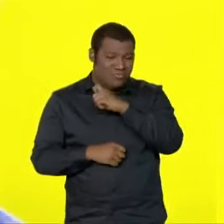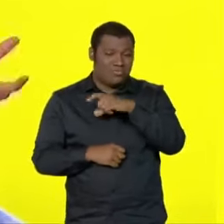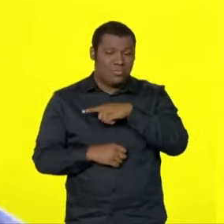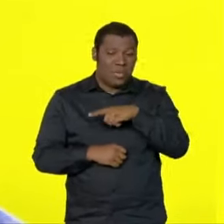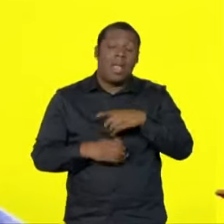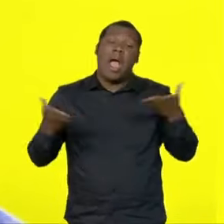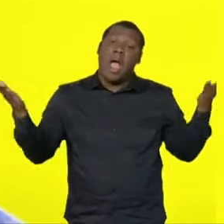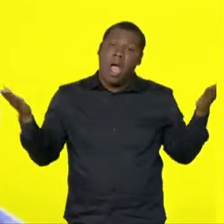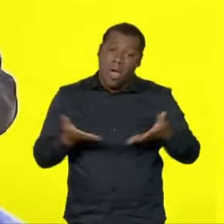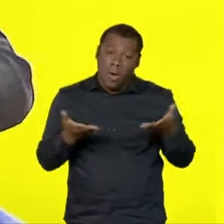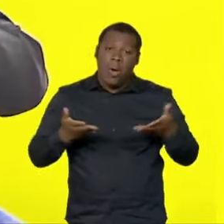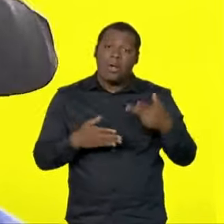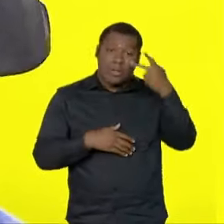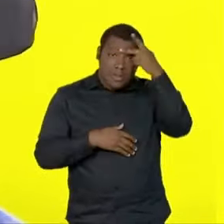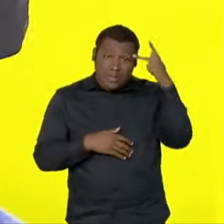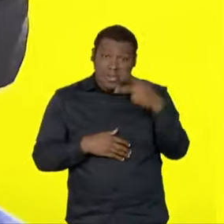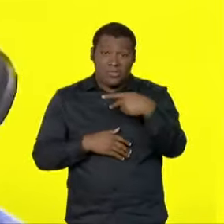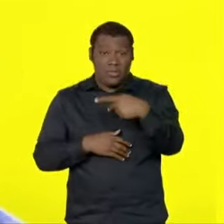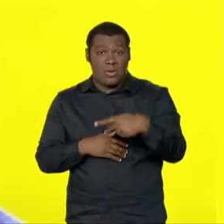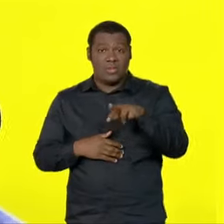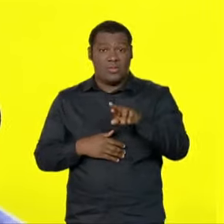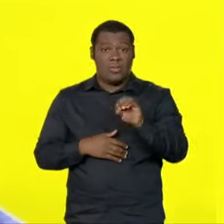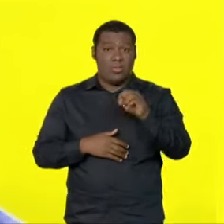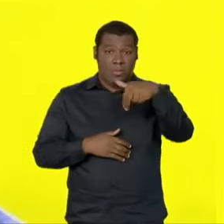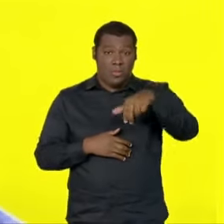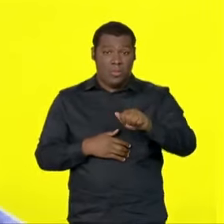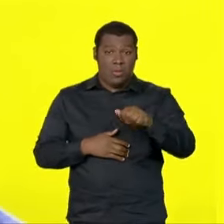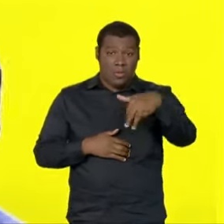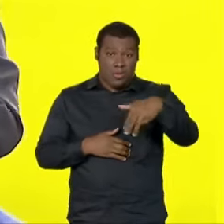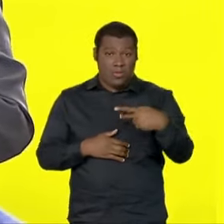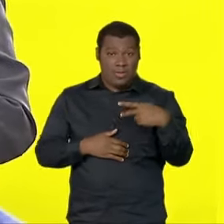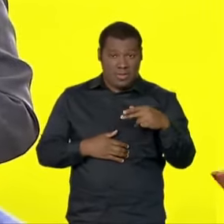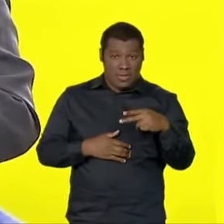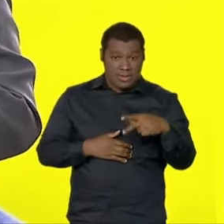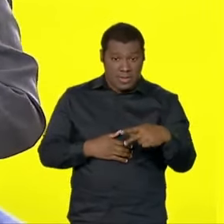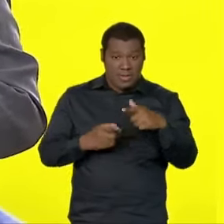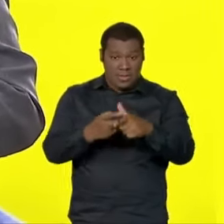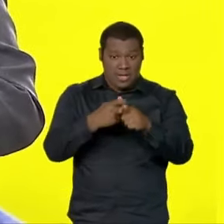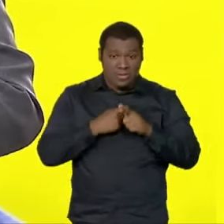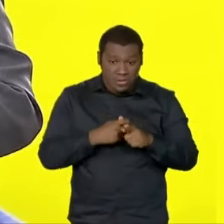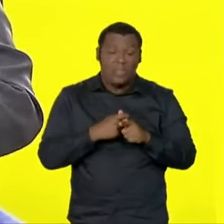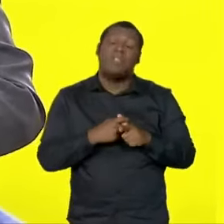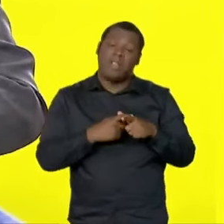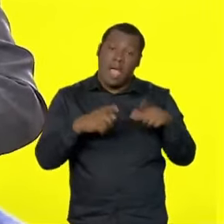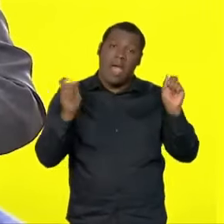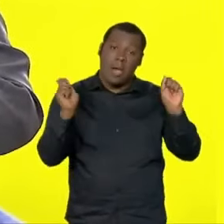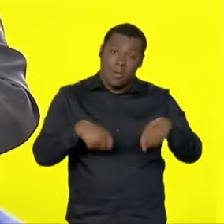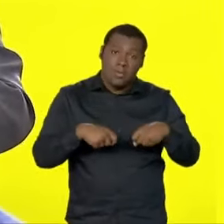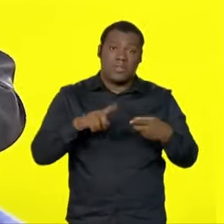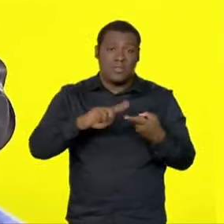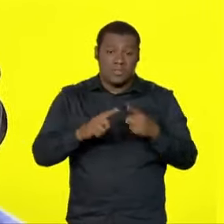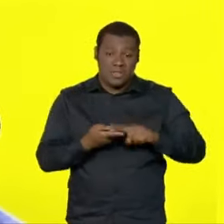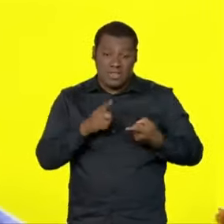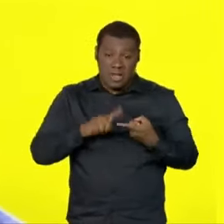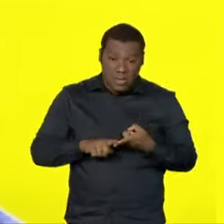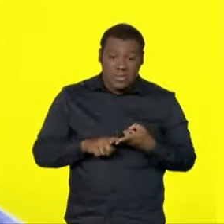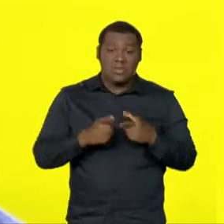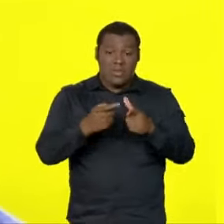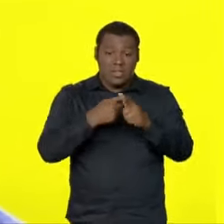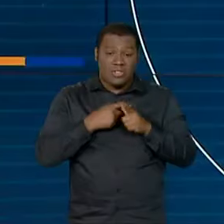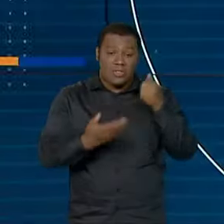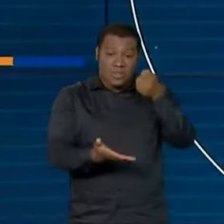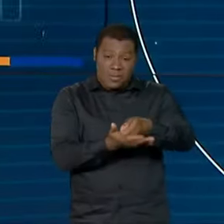de que as pessoas que tiveram no Pronamp refinanciarem, porque agora sim, com essa medida provisória, é permitido o refinanciamento do